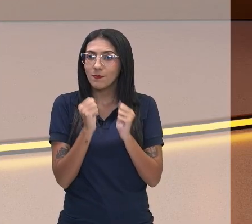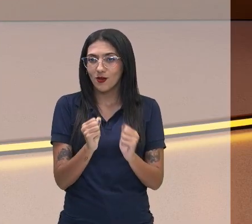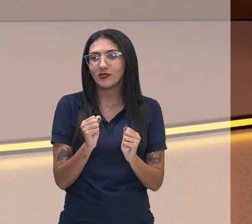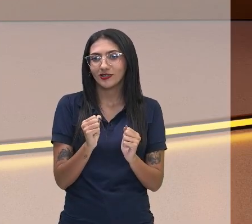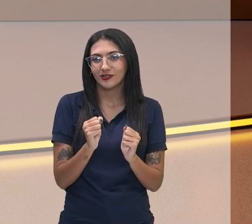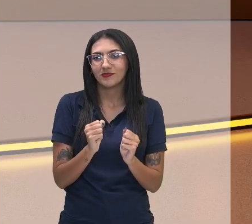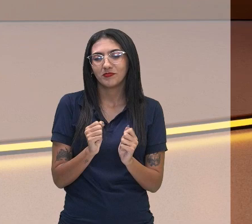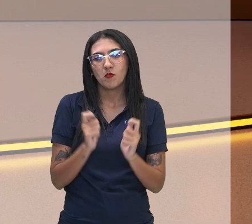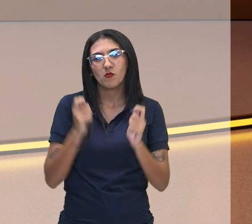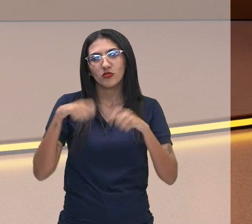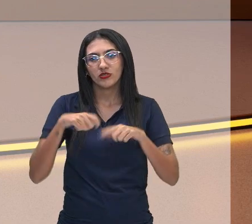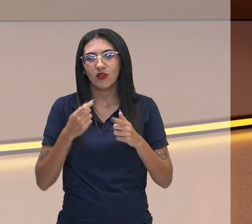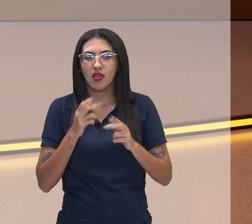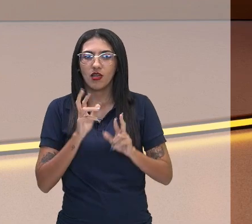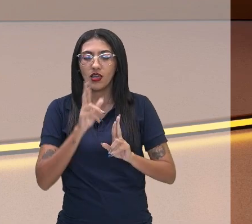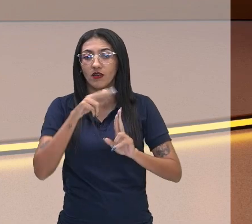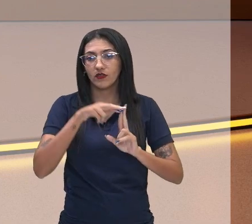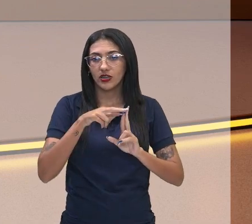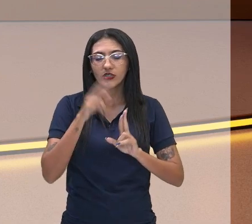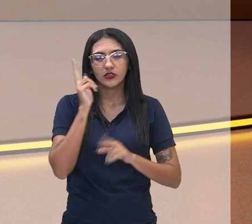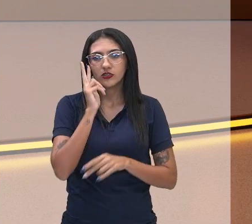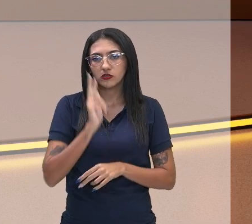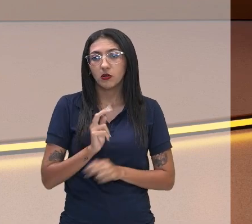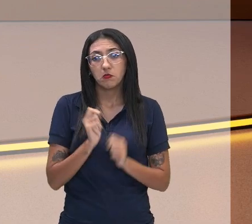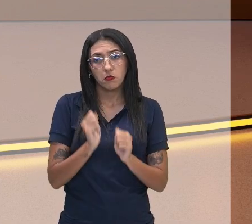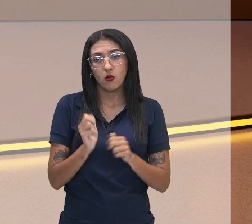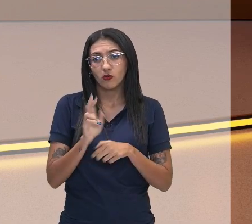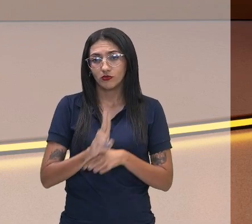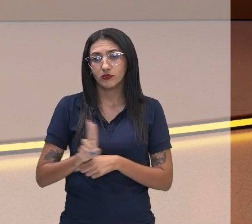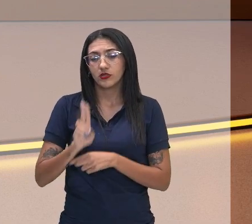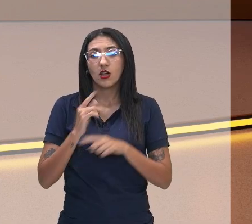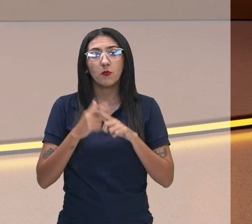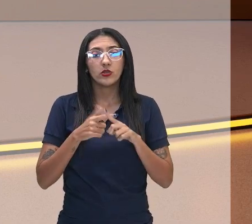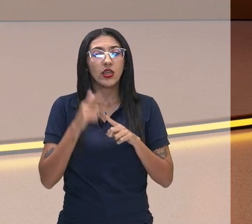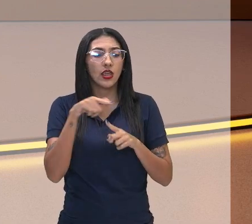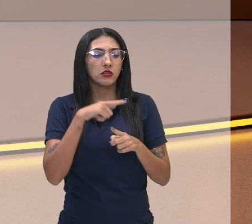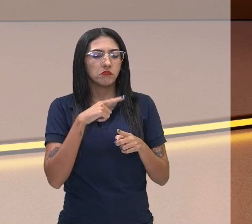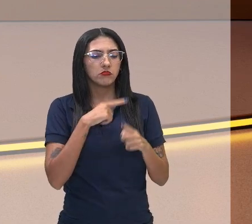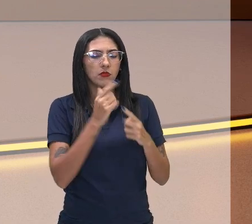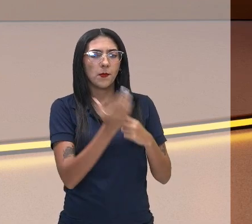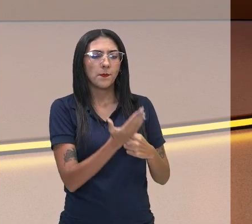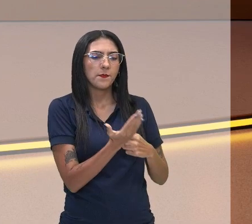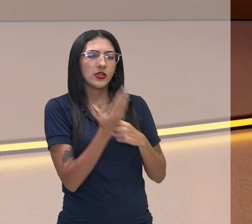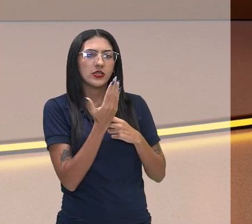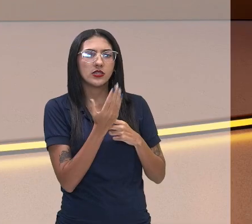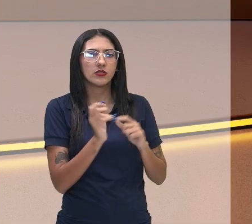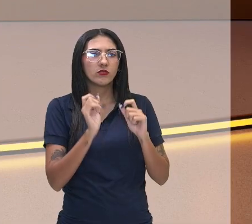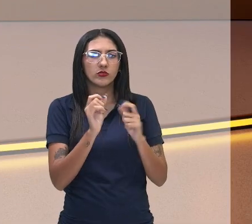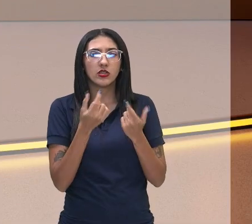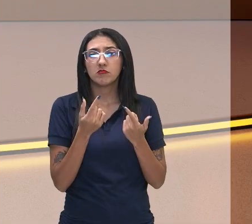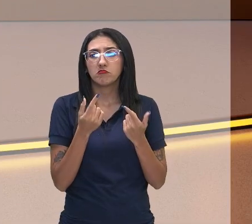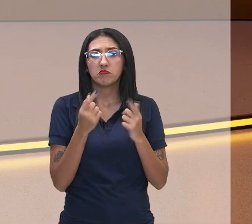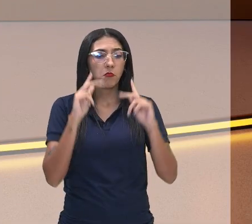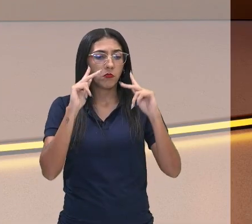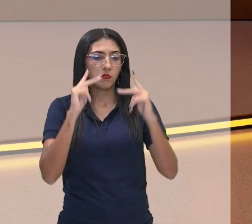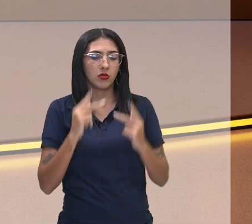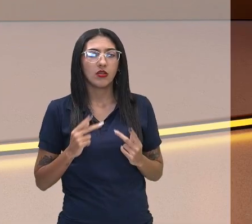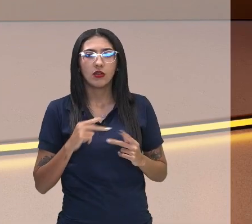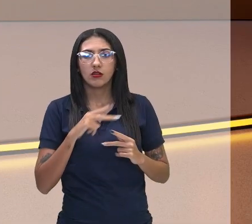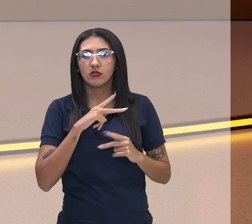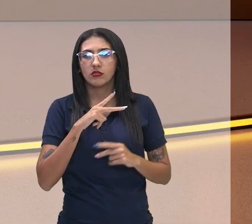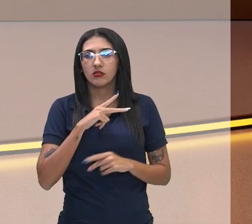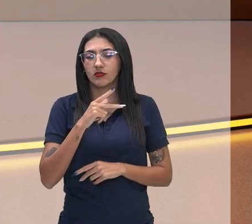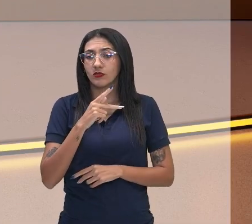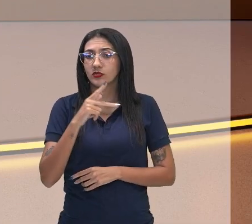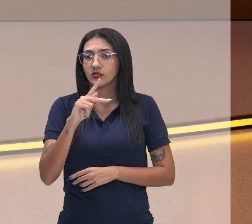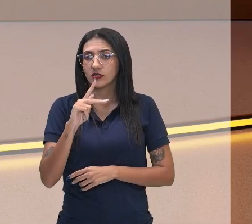considerado uma fonte histórica. Afinal de contas, ele reflete sobre você, sobre,